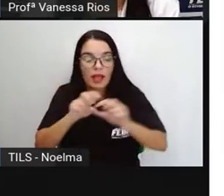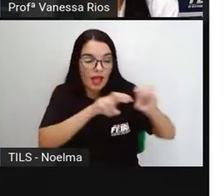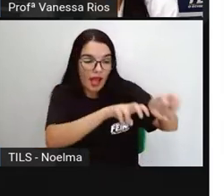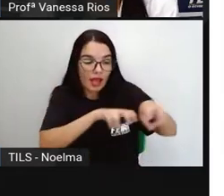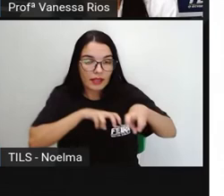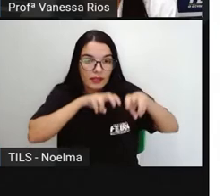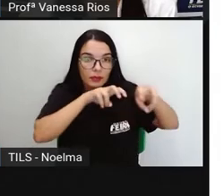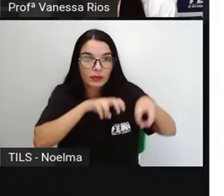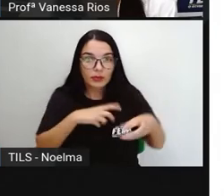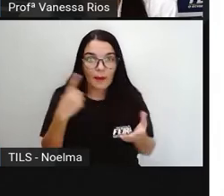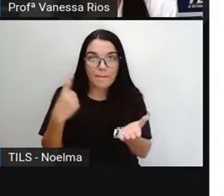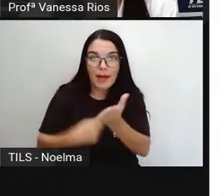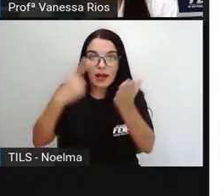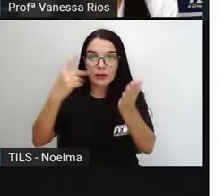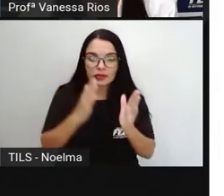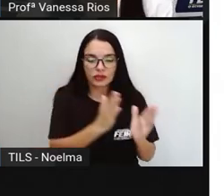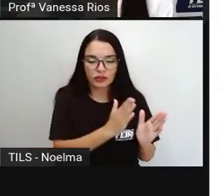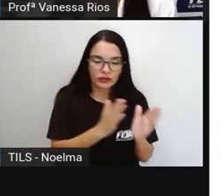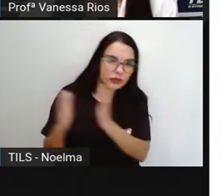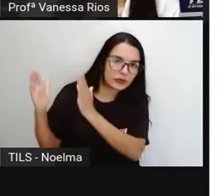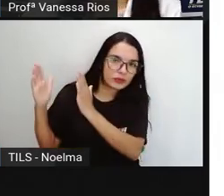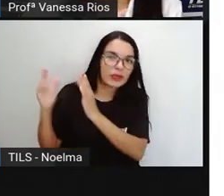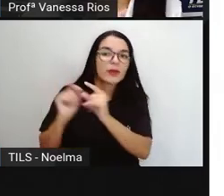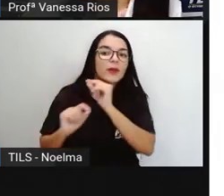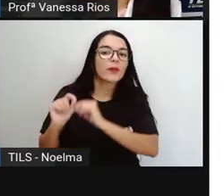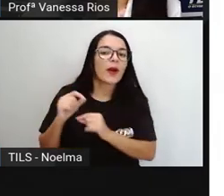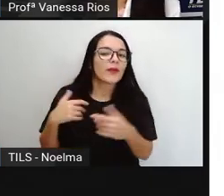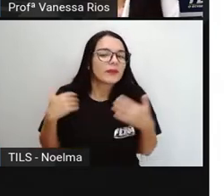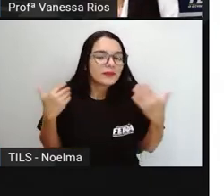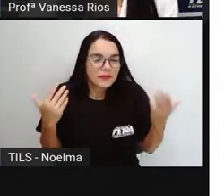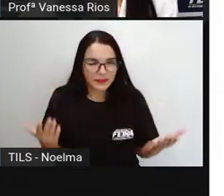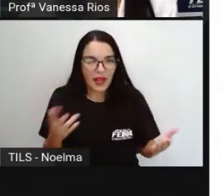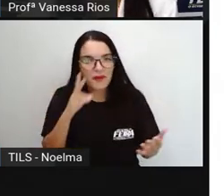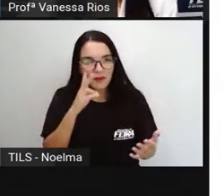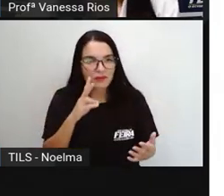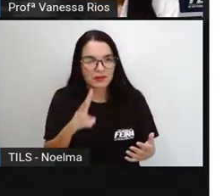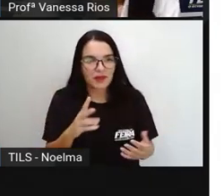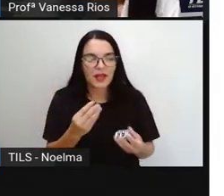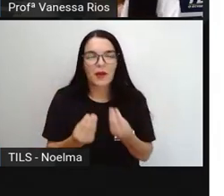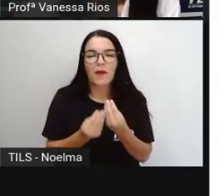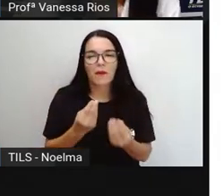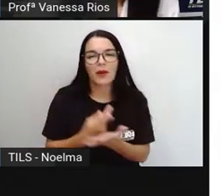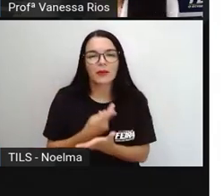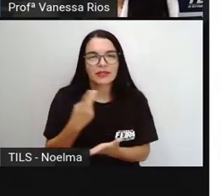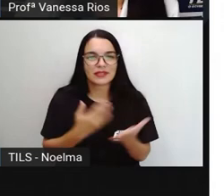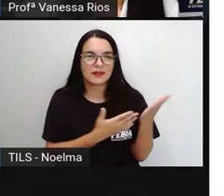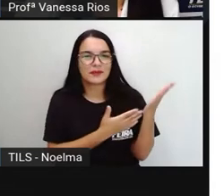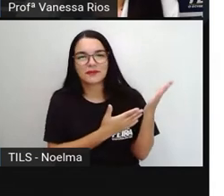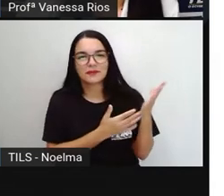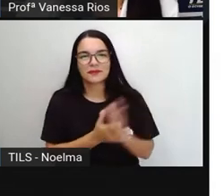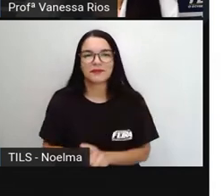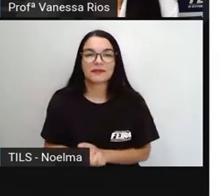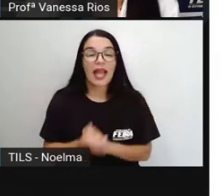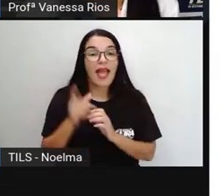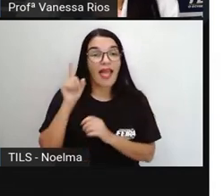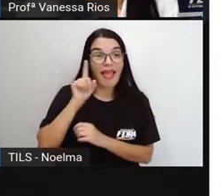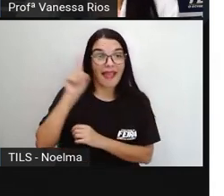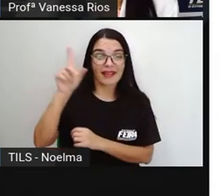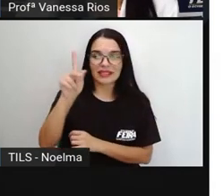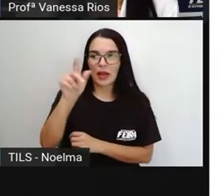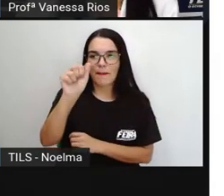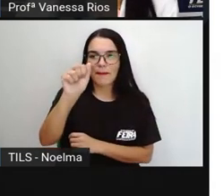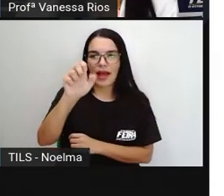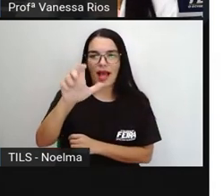aí o marco dividindo o modo de vida entre os nômades e os sedentários. Então,